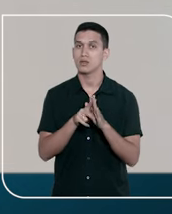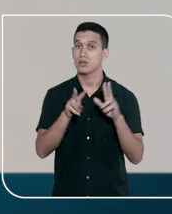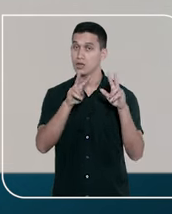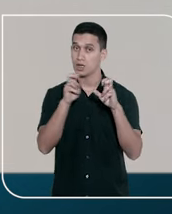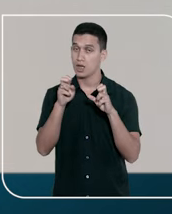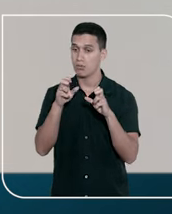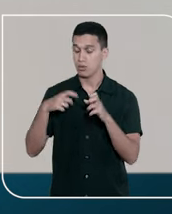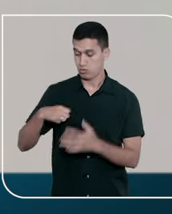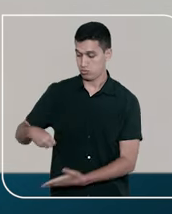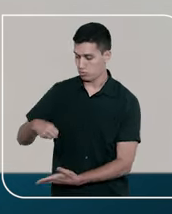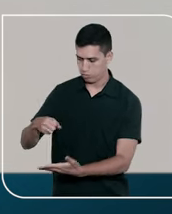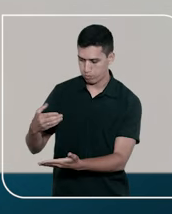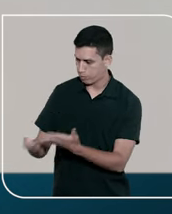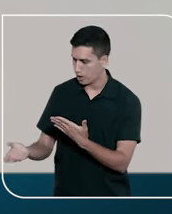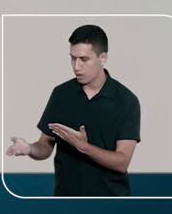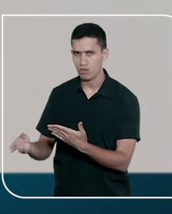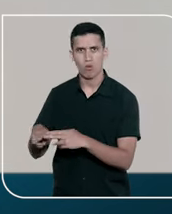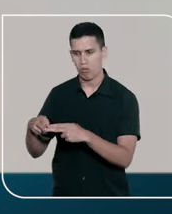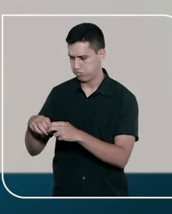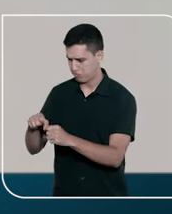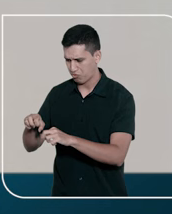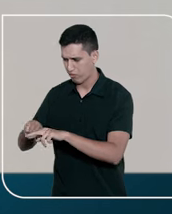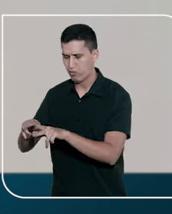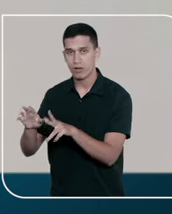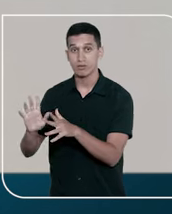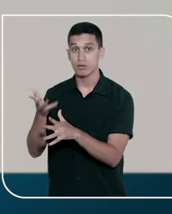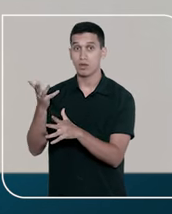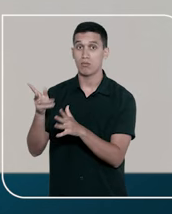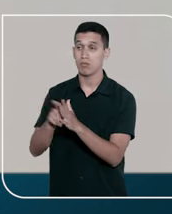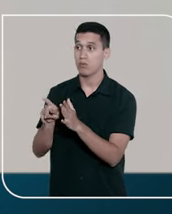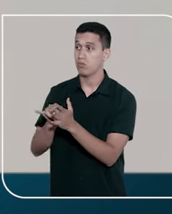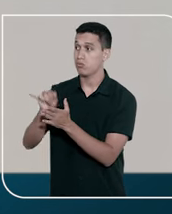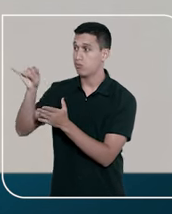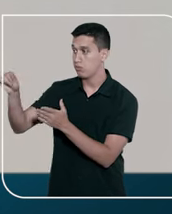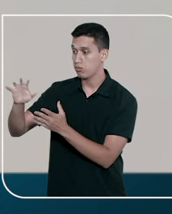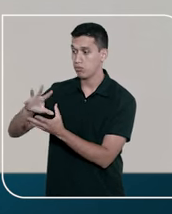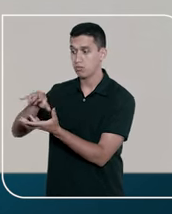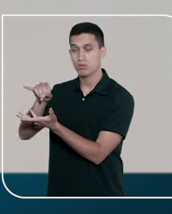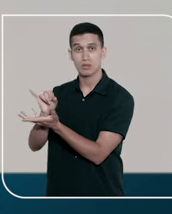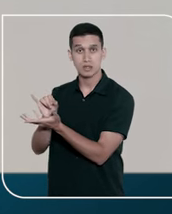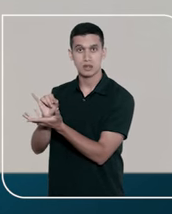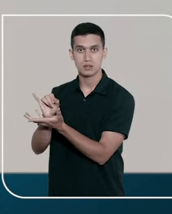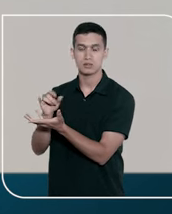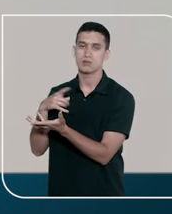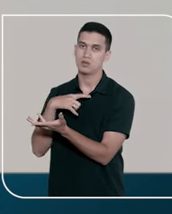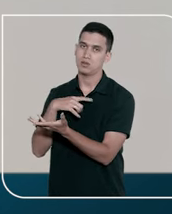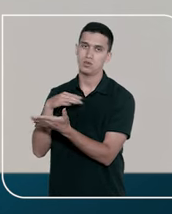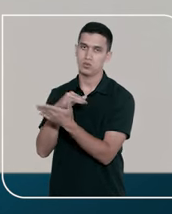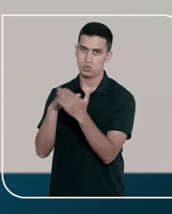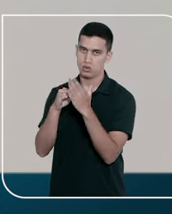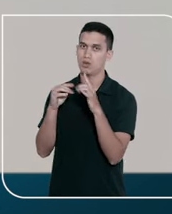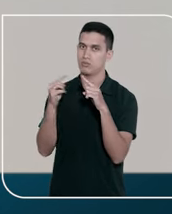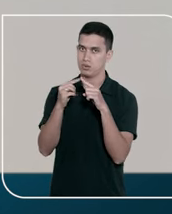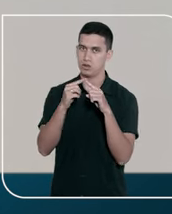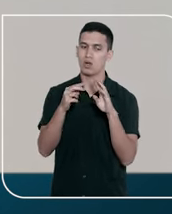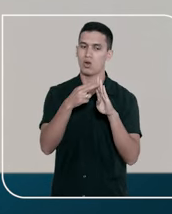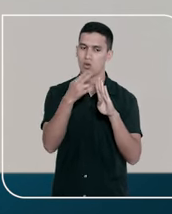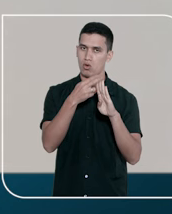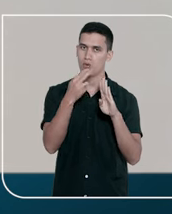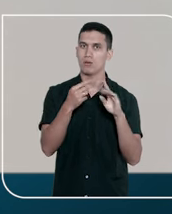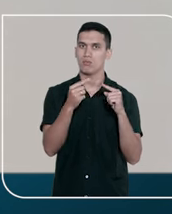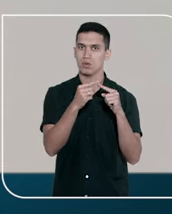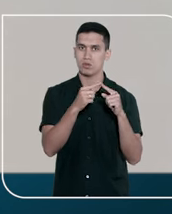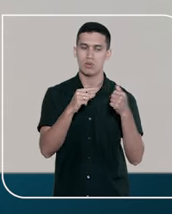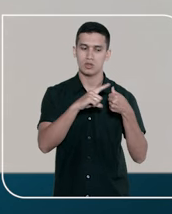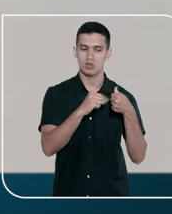de bagagem no transporte aéreo internacional, são aplicadas, sim, as normas previstas no artigo 22.2